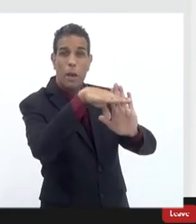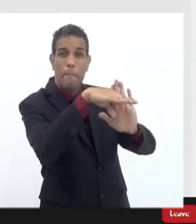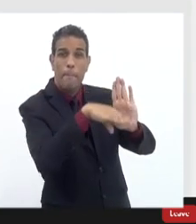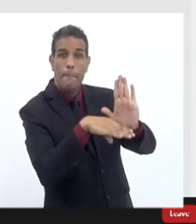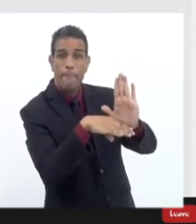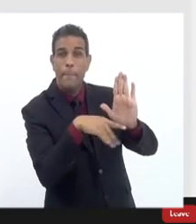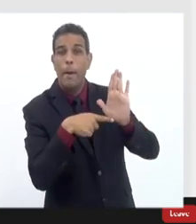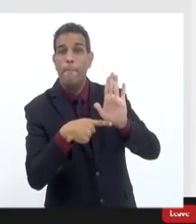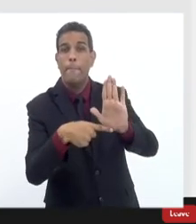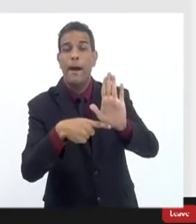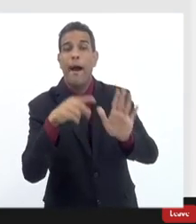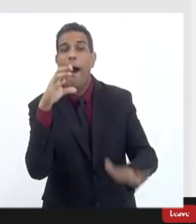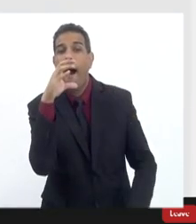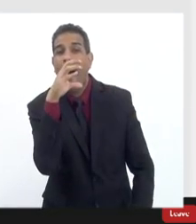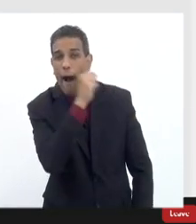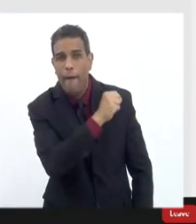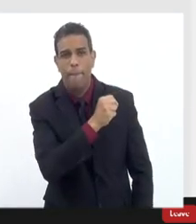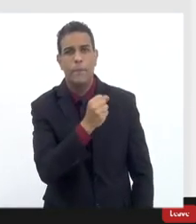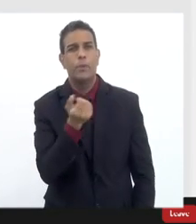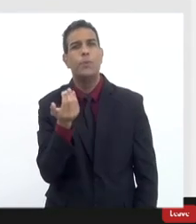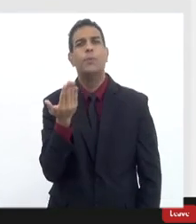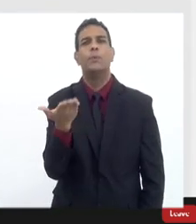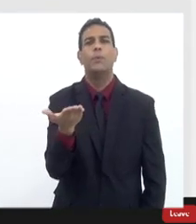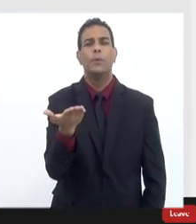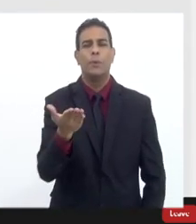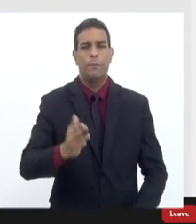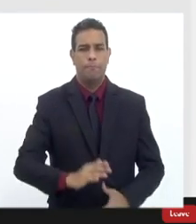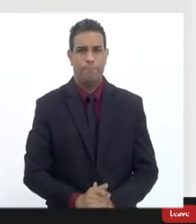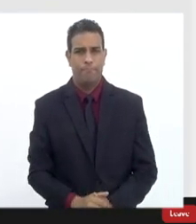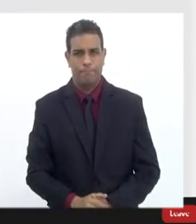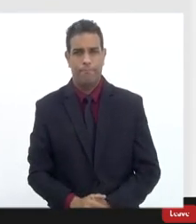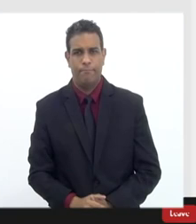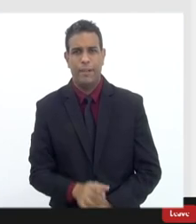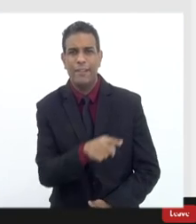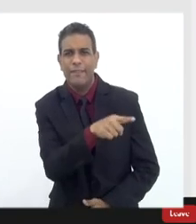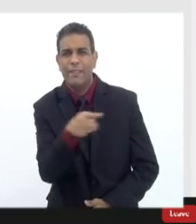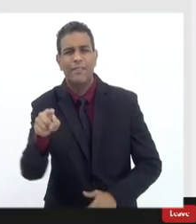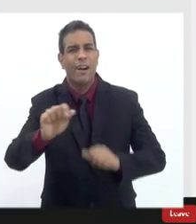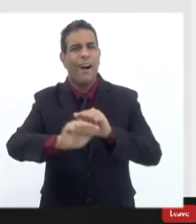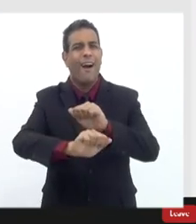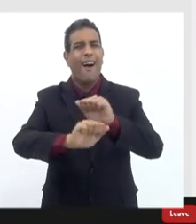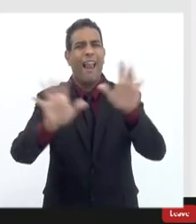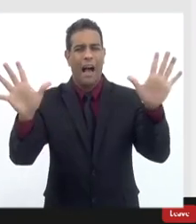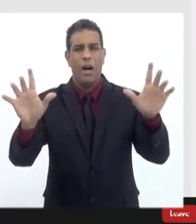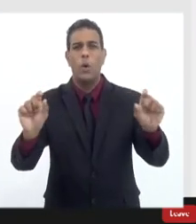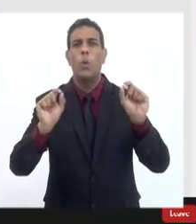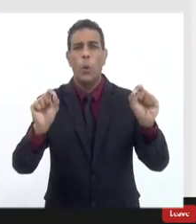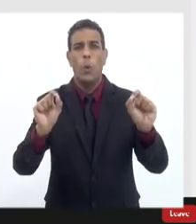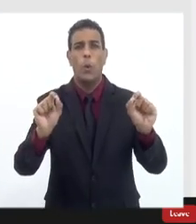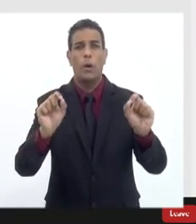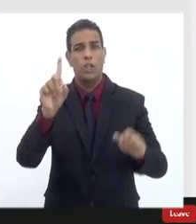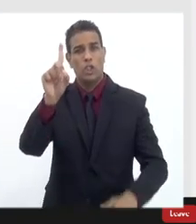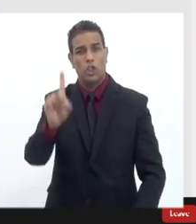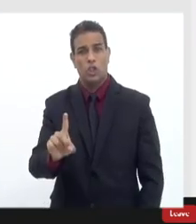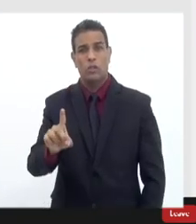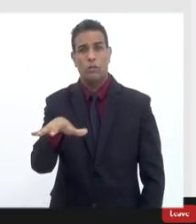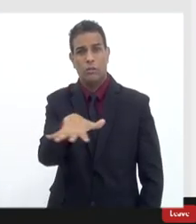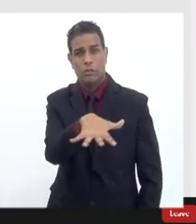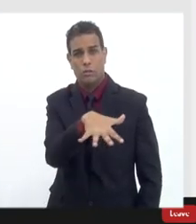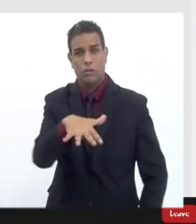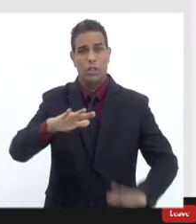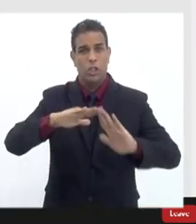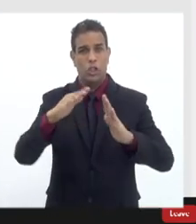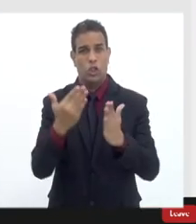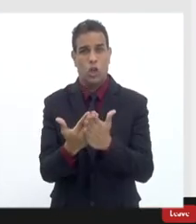Eu vou mostrar rapidamente alguns gráficos, que são só para falar. Primeiro, as diretorias regionais metropolitanas que a